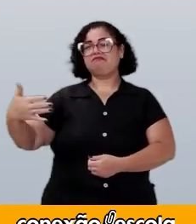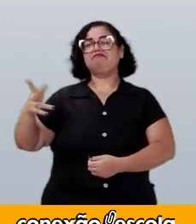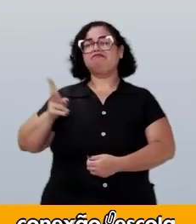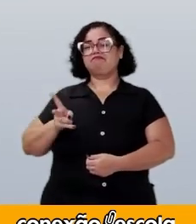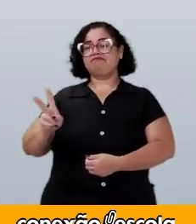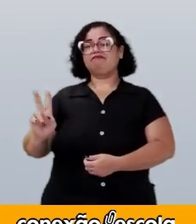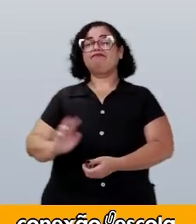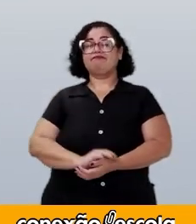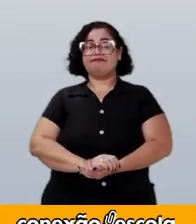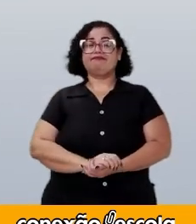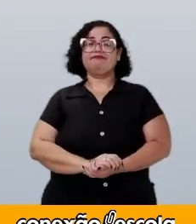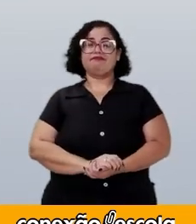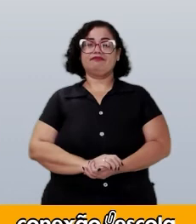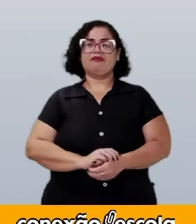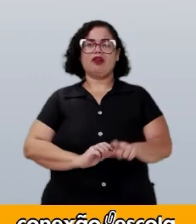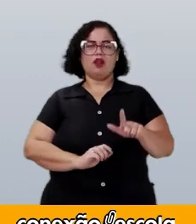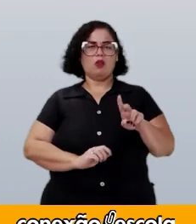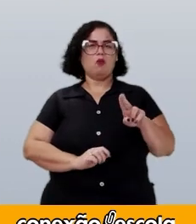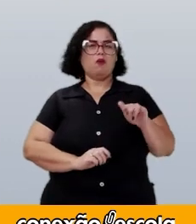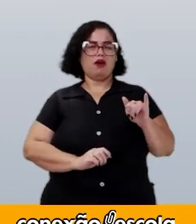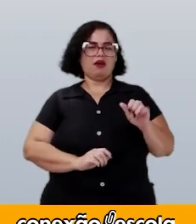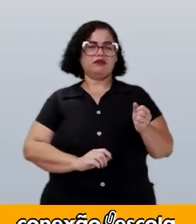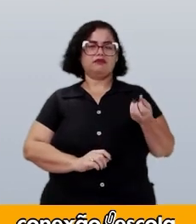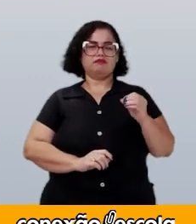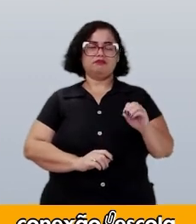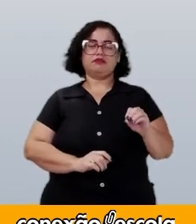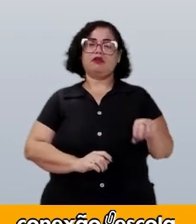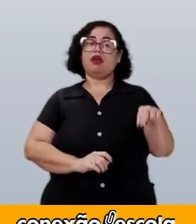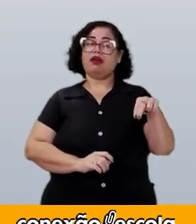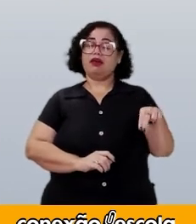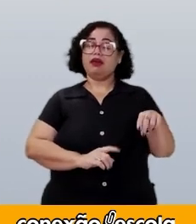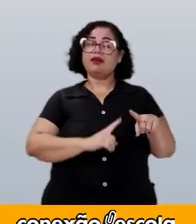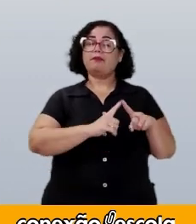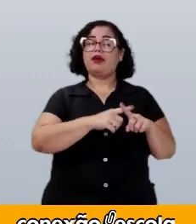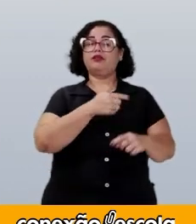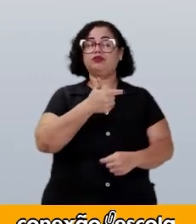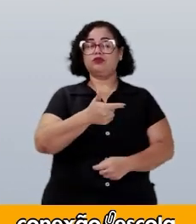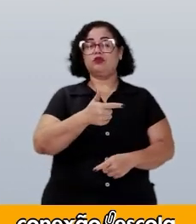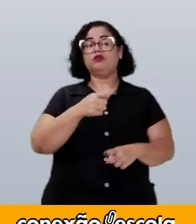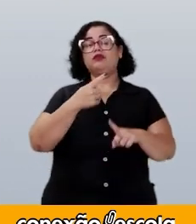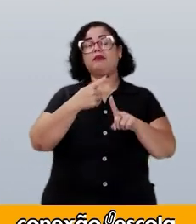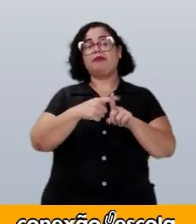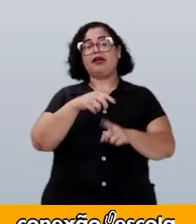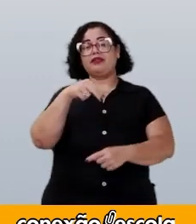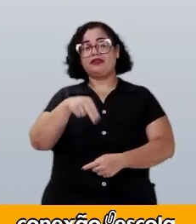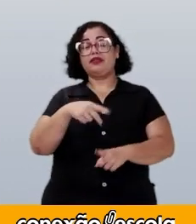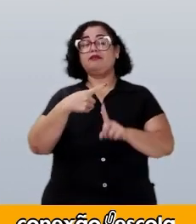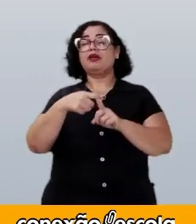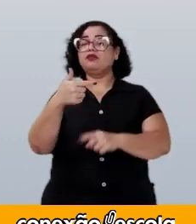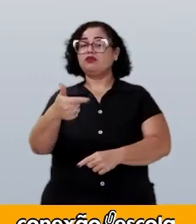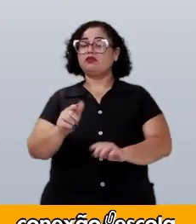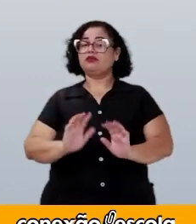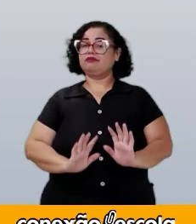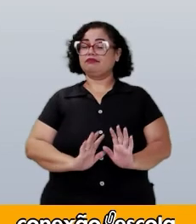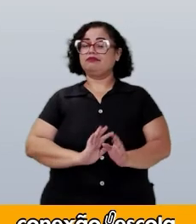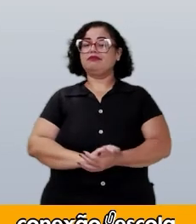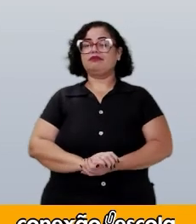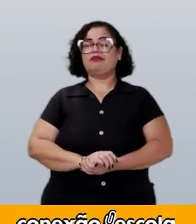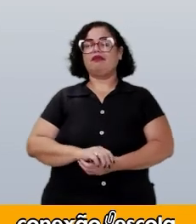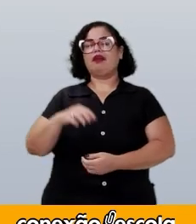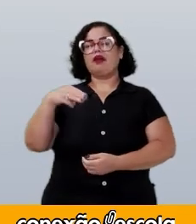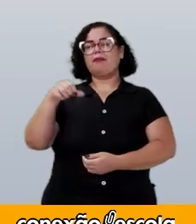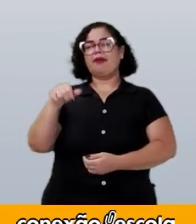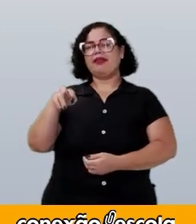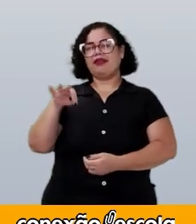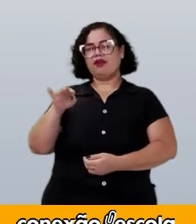por diante. Lucas indicou a expressão n mais 2 mais n mais 2.